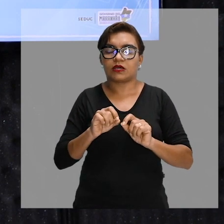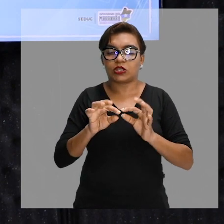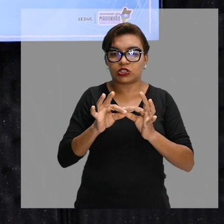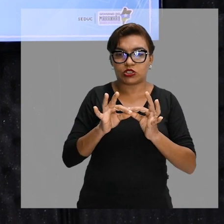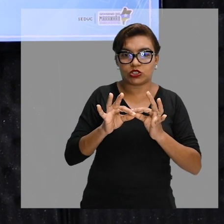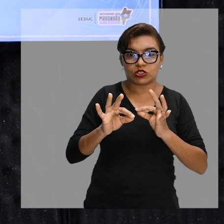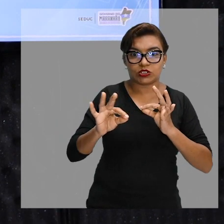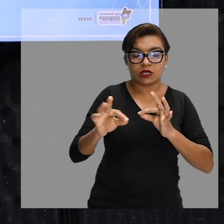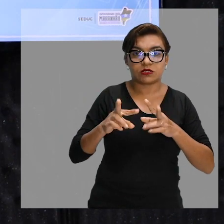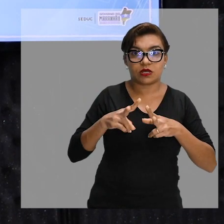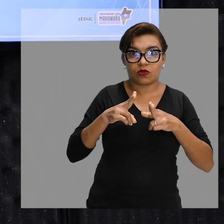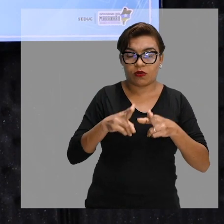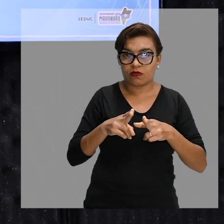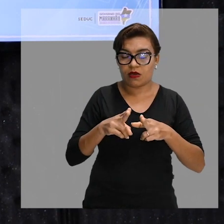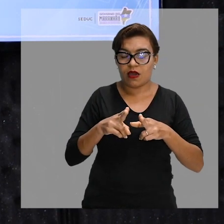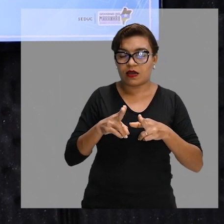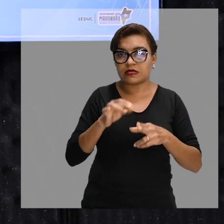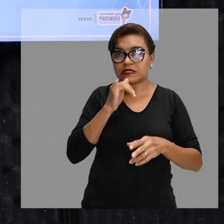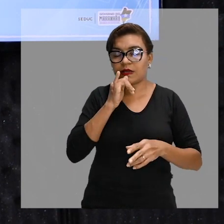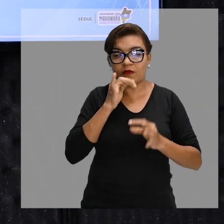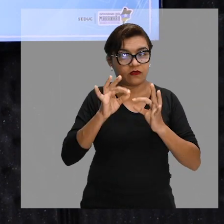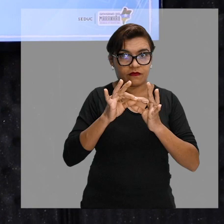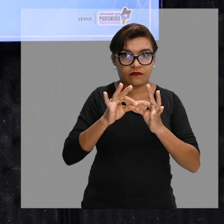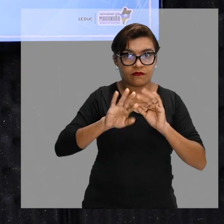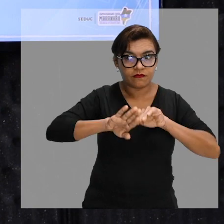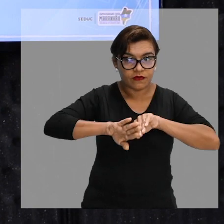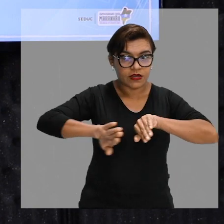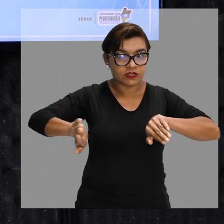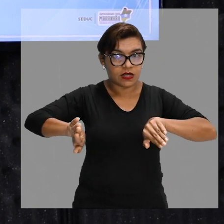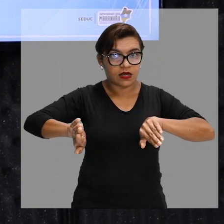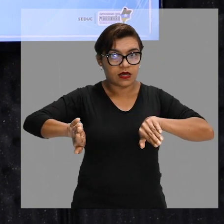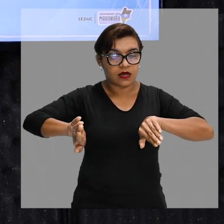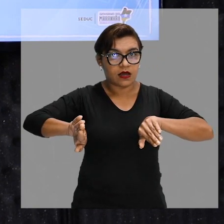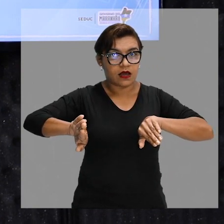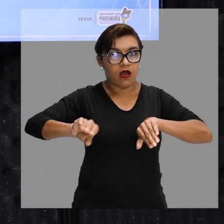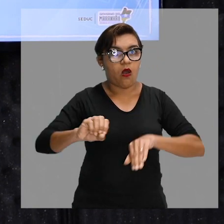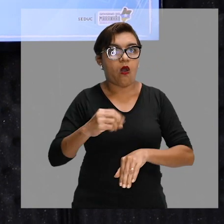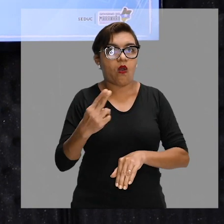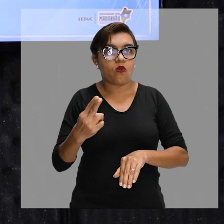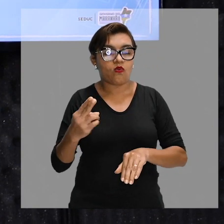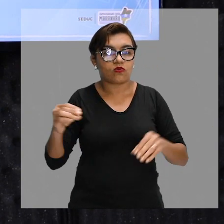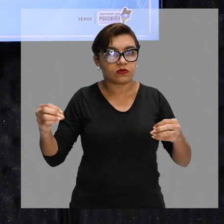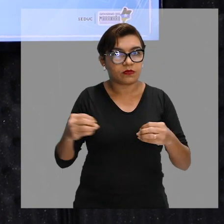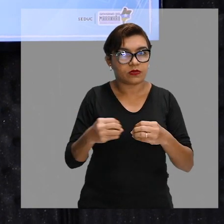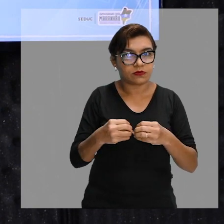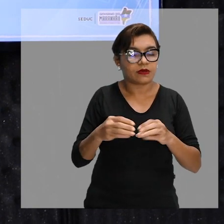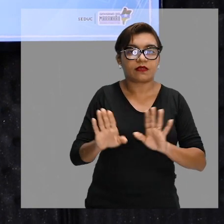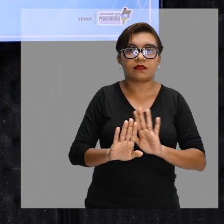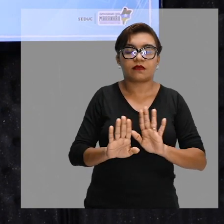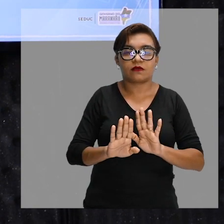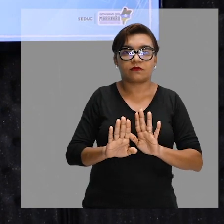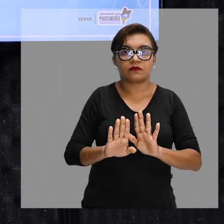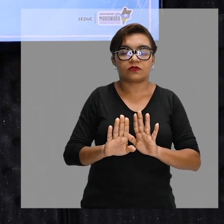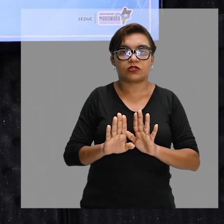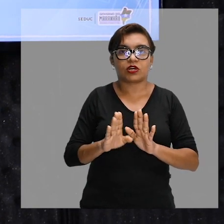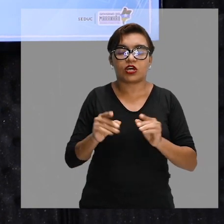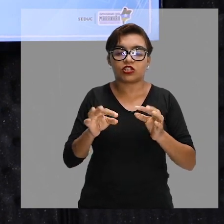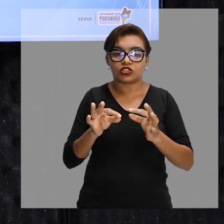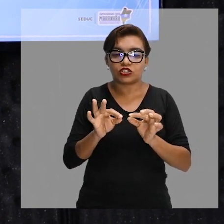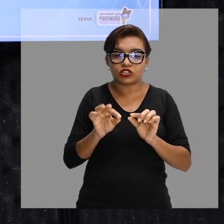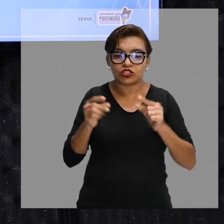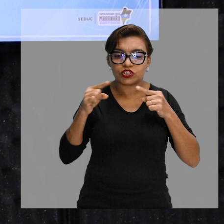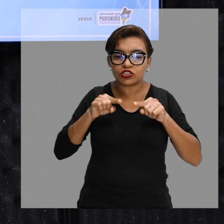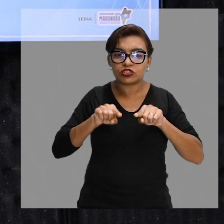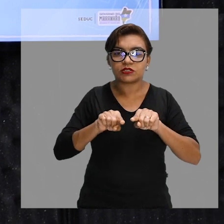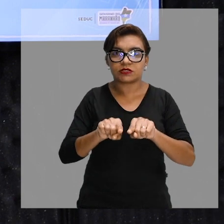se afastar e nem se aproximar. Eles vão manter a mesma distância, ok? Só lembrar lá das retas paralelas,